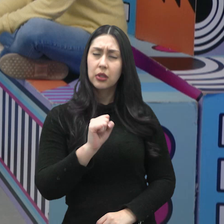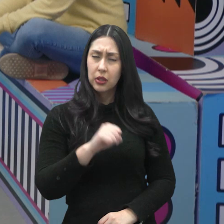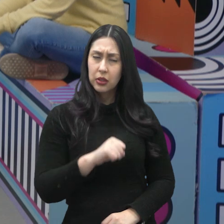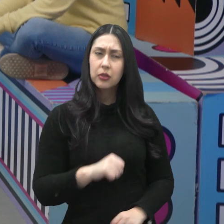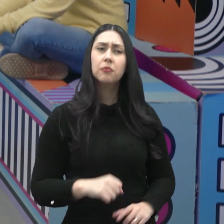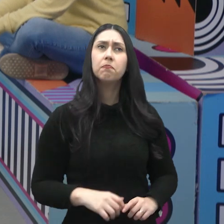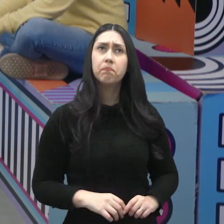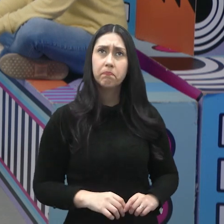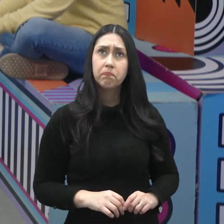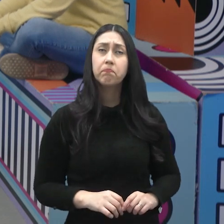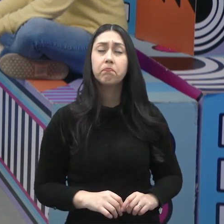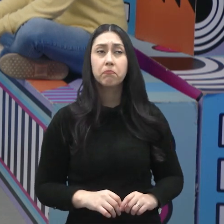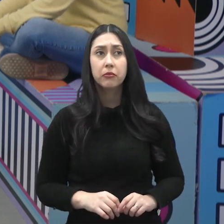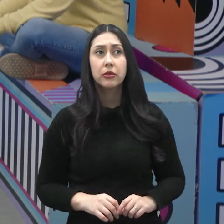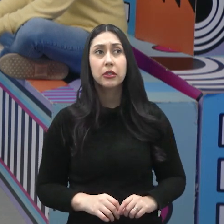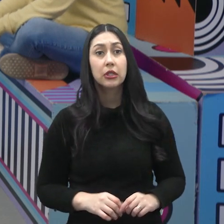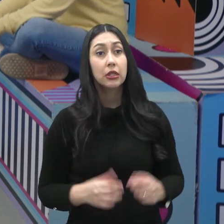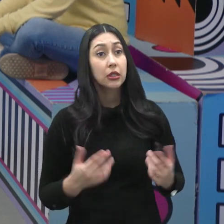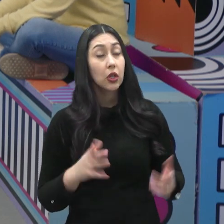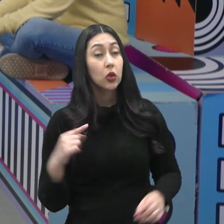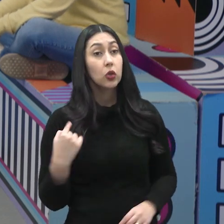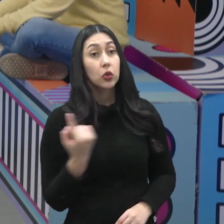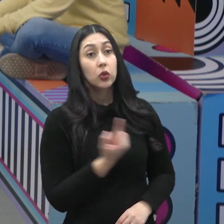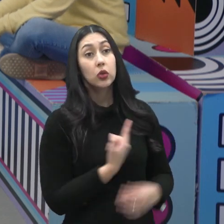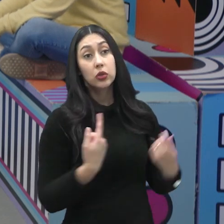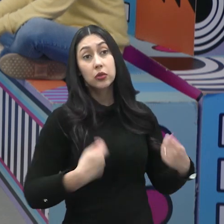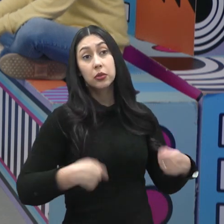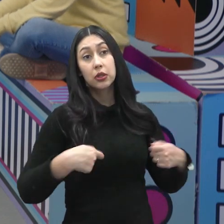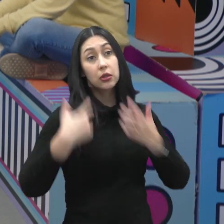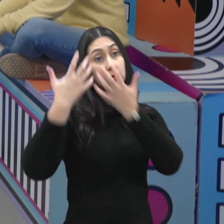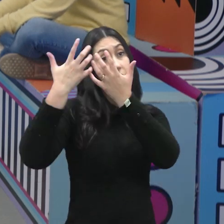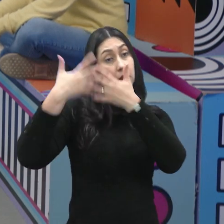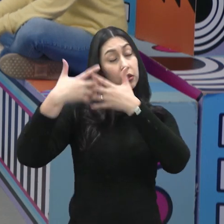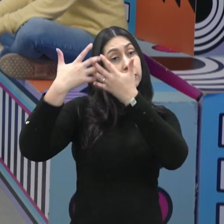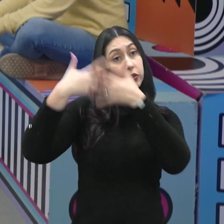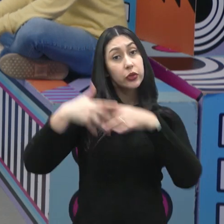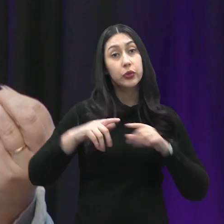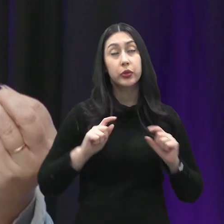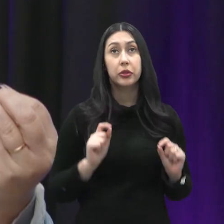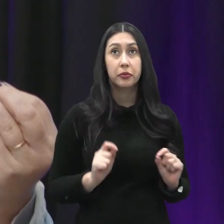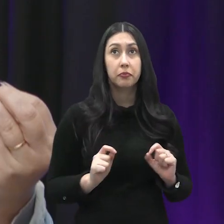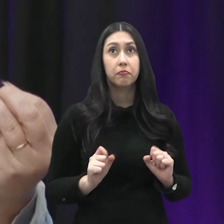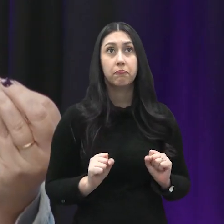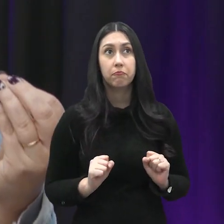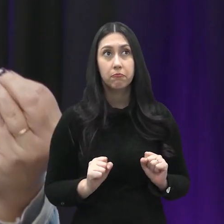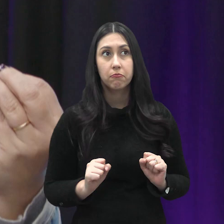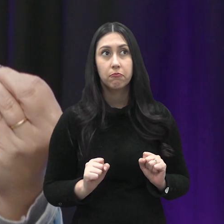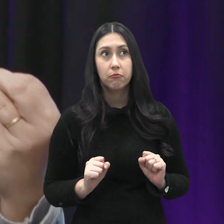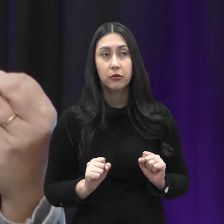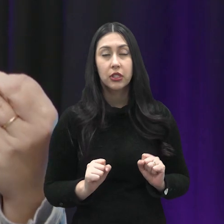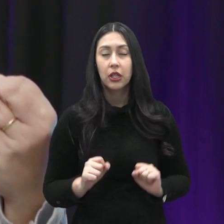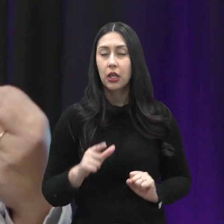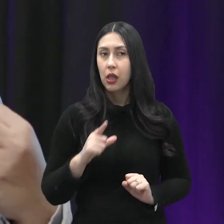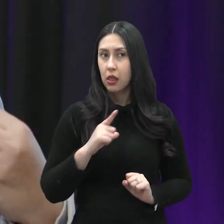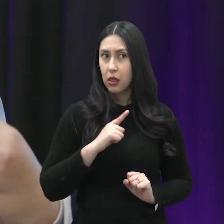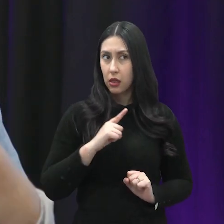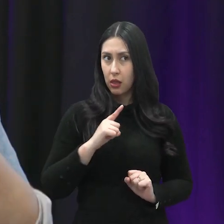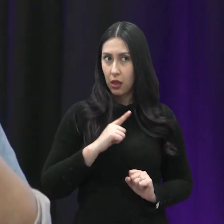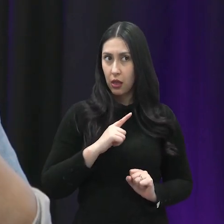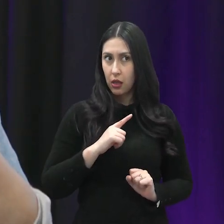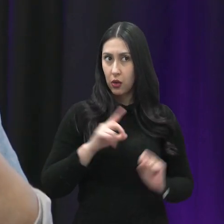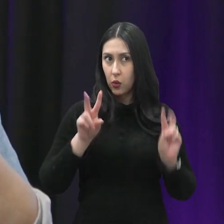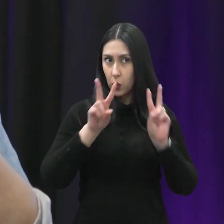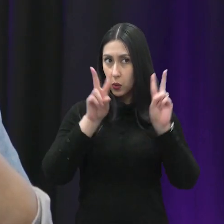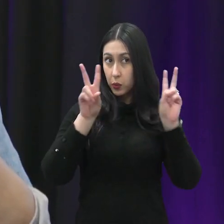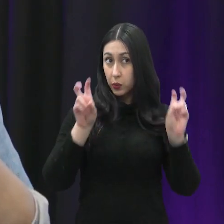muito mesmo. A gente precisa pensar que a gente tem uma